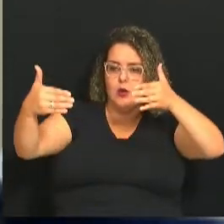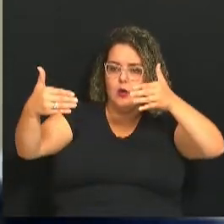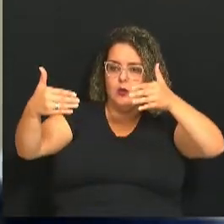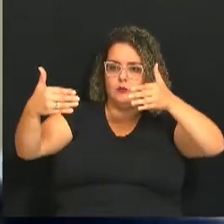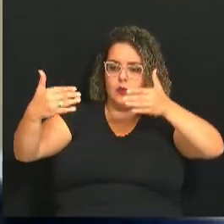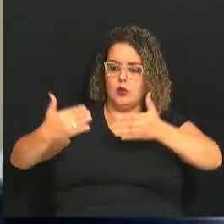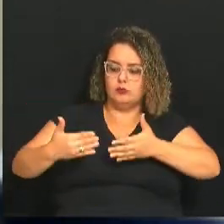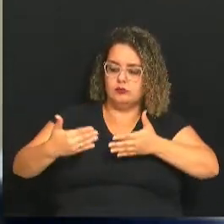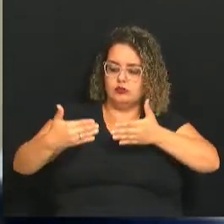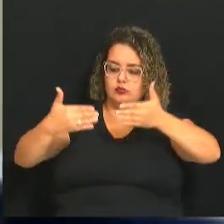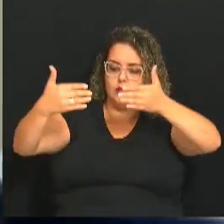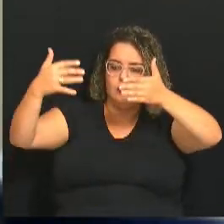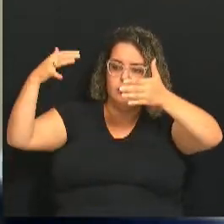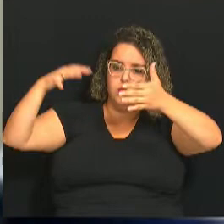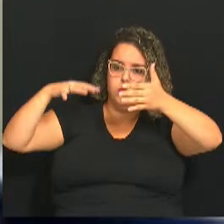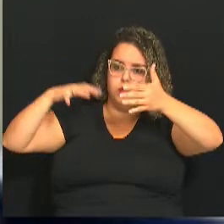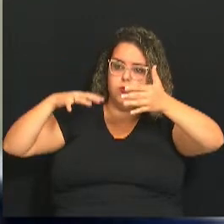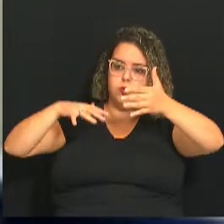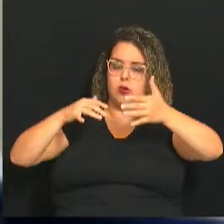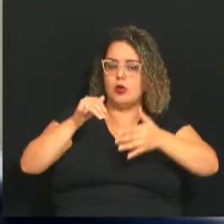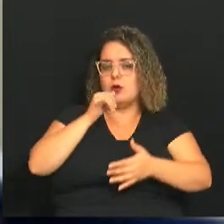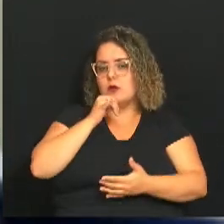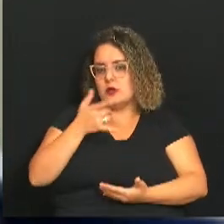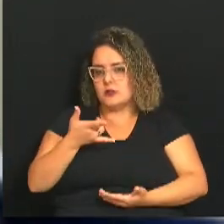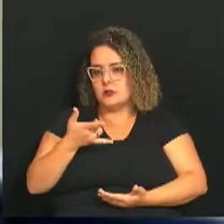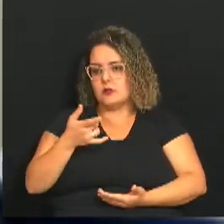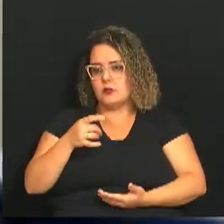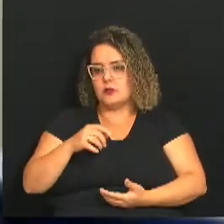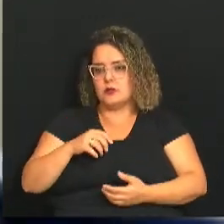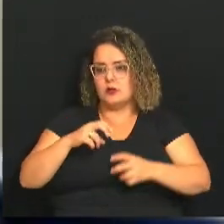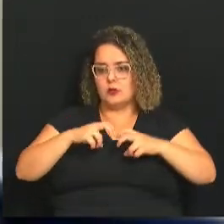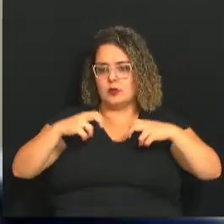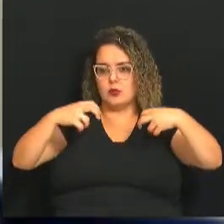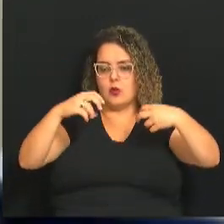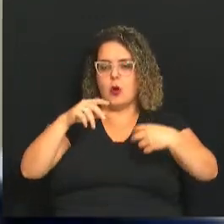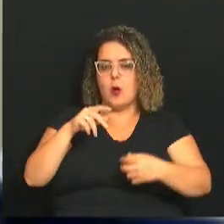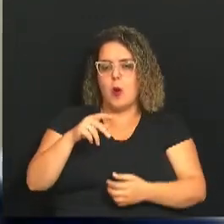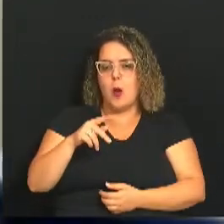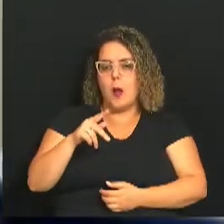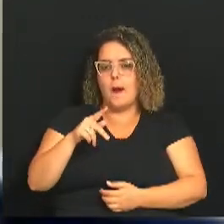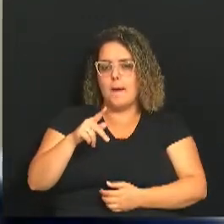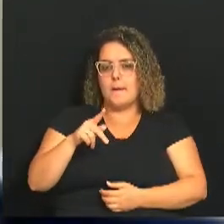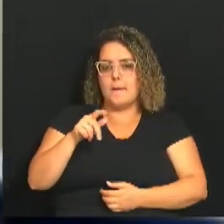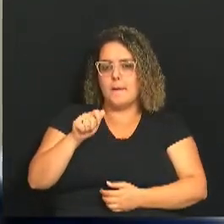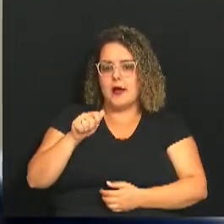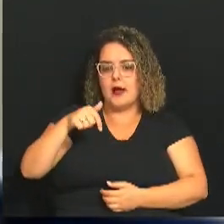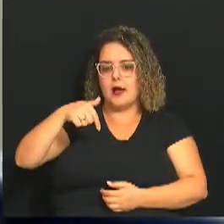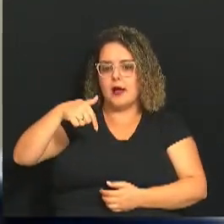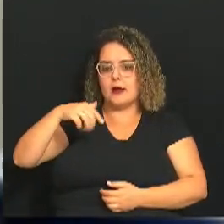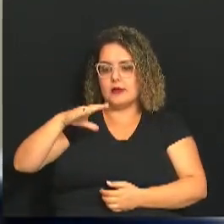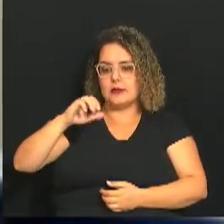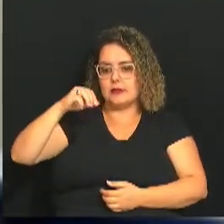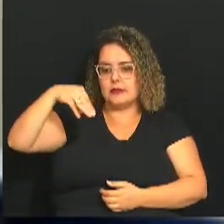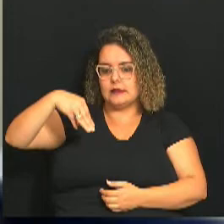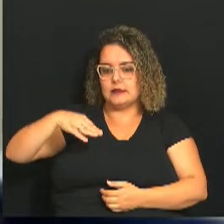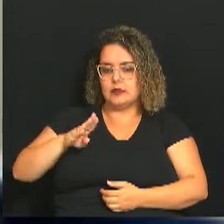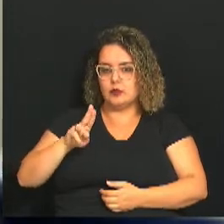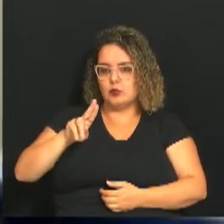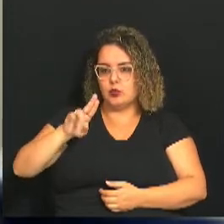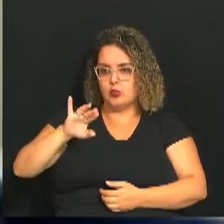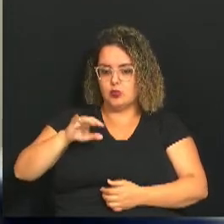Um exemplo dele é lá no estádio do Pacaembu, onde a área de estacionamento, que é